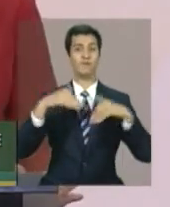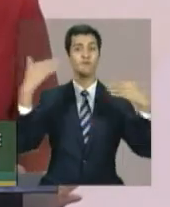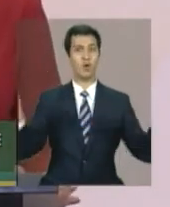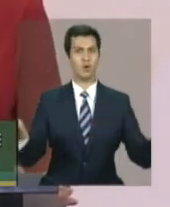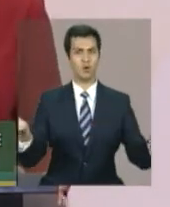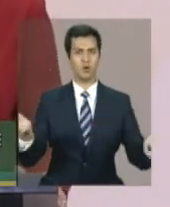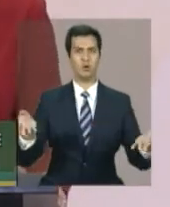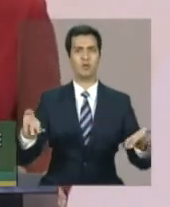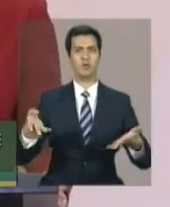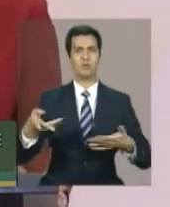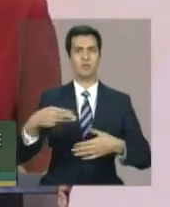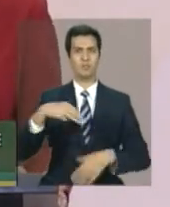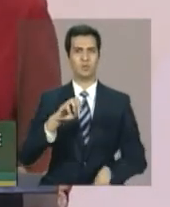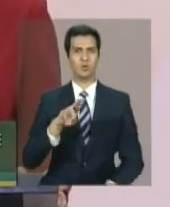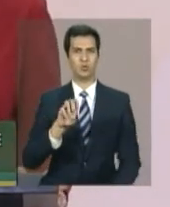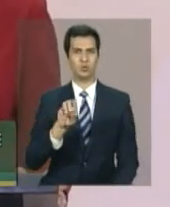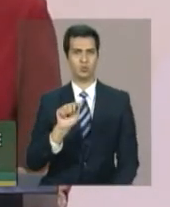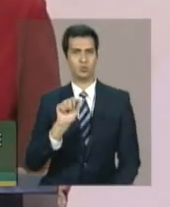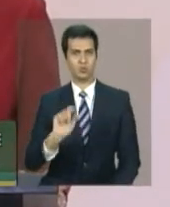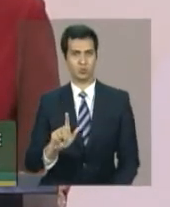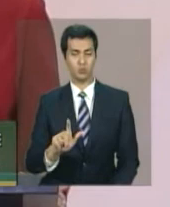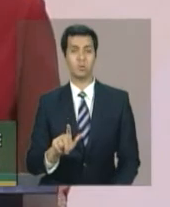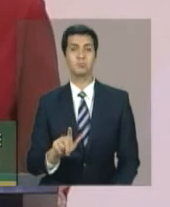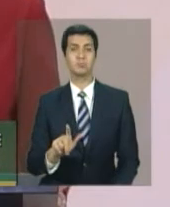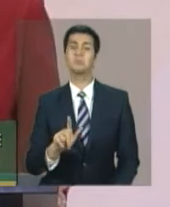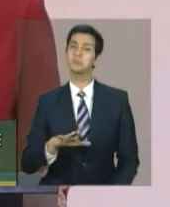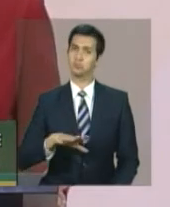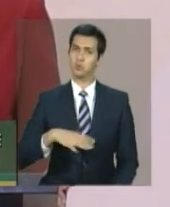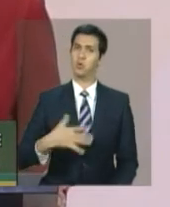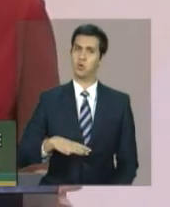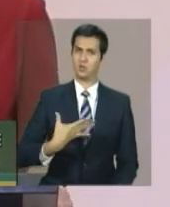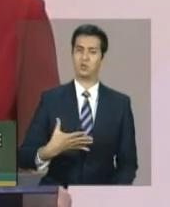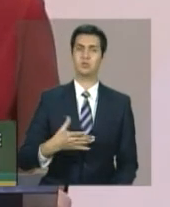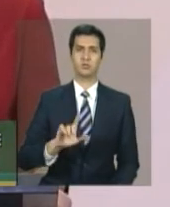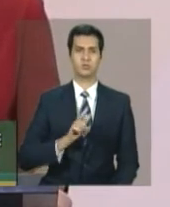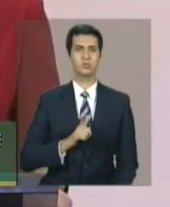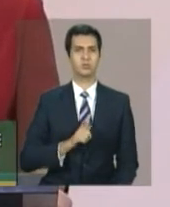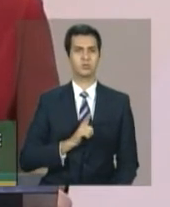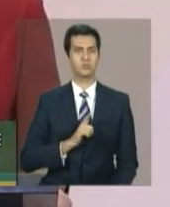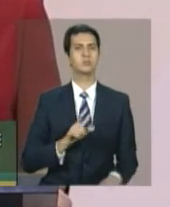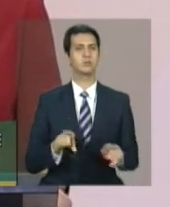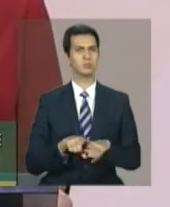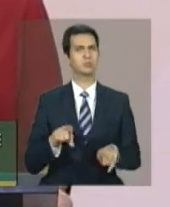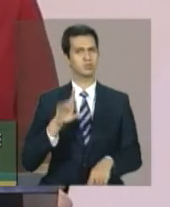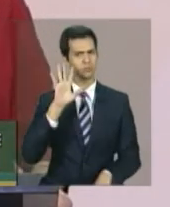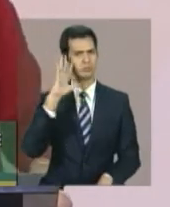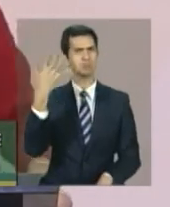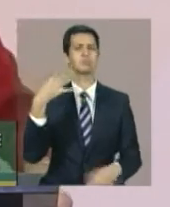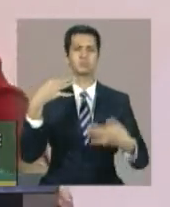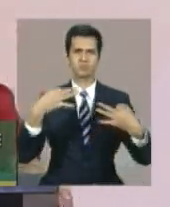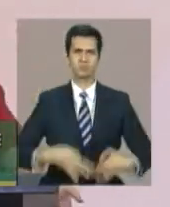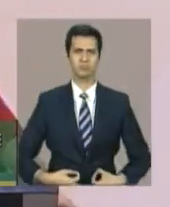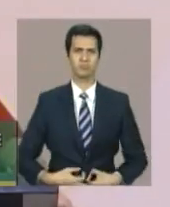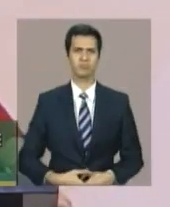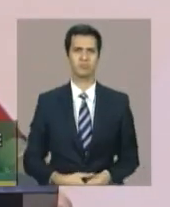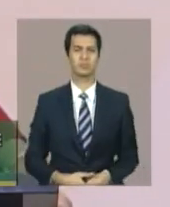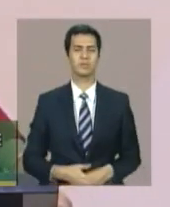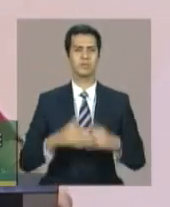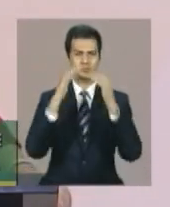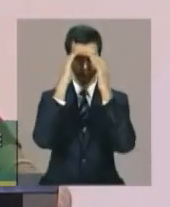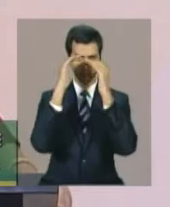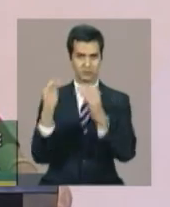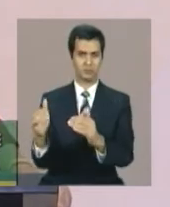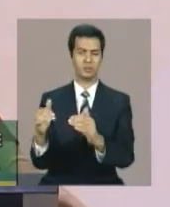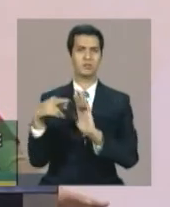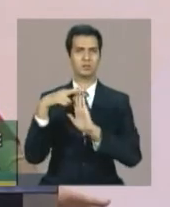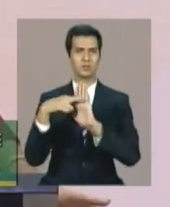uma decisão corajosa, uma decisão sábia e uma decisão que respeita as